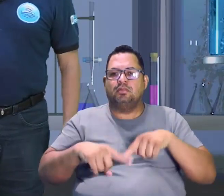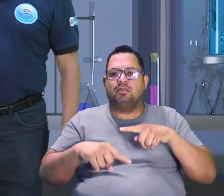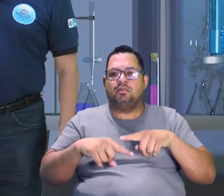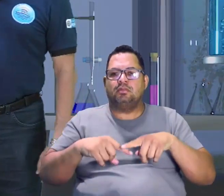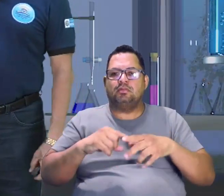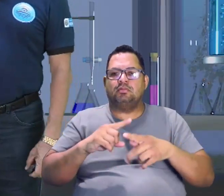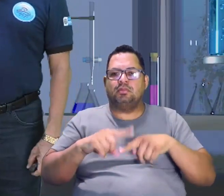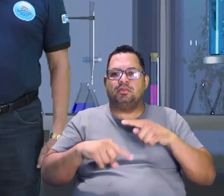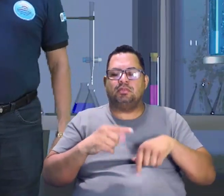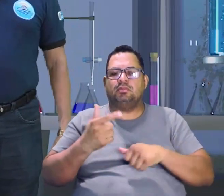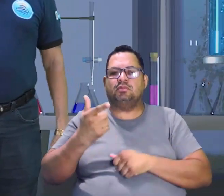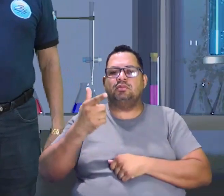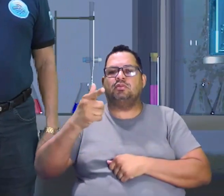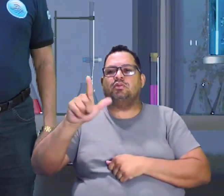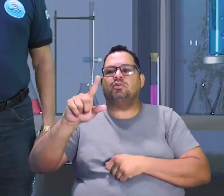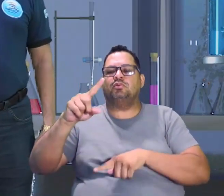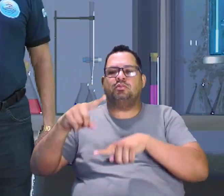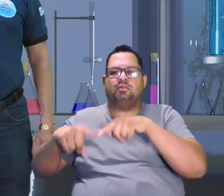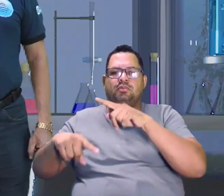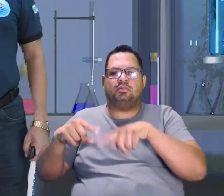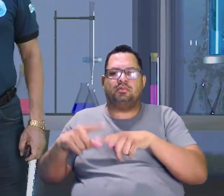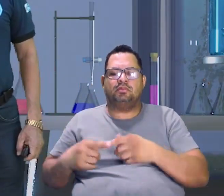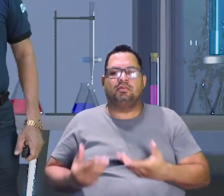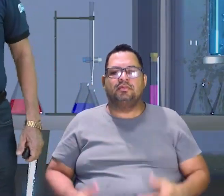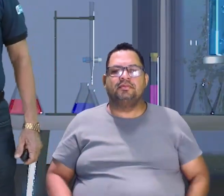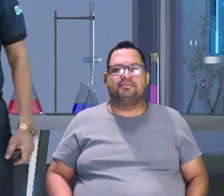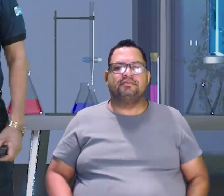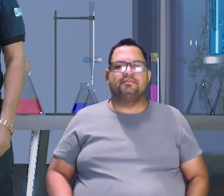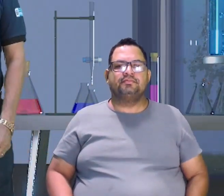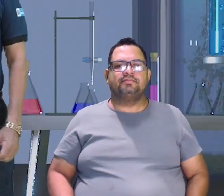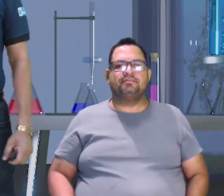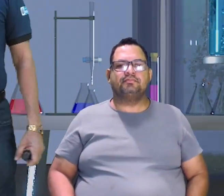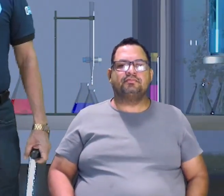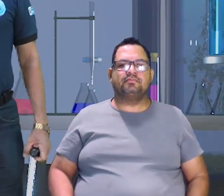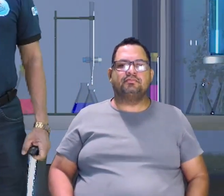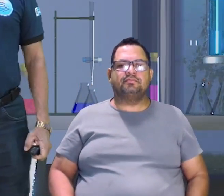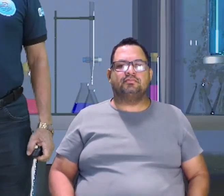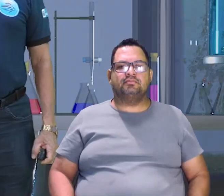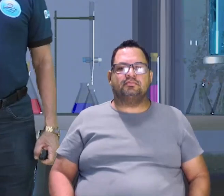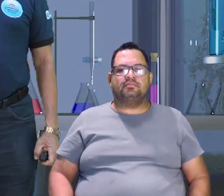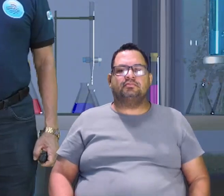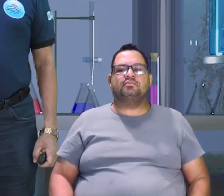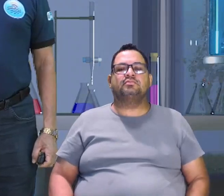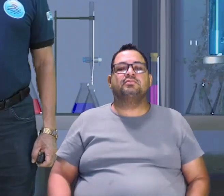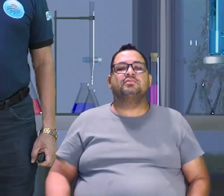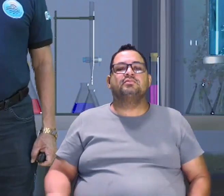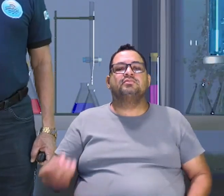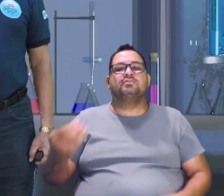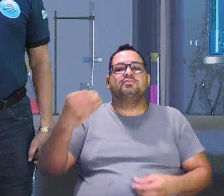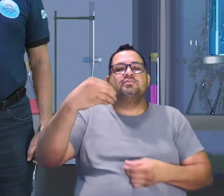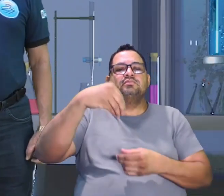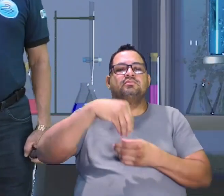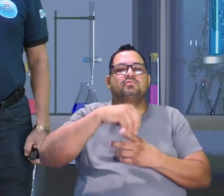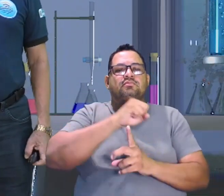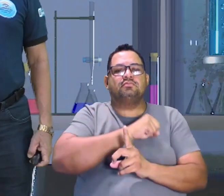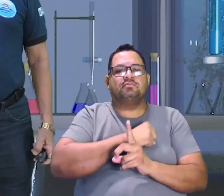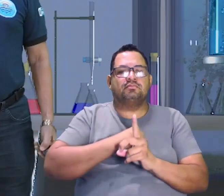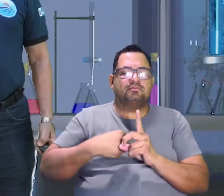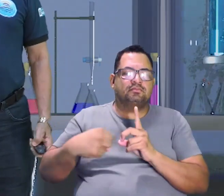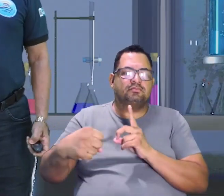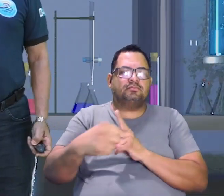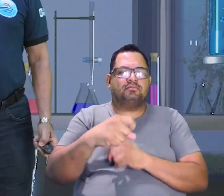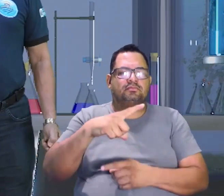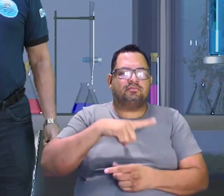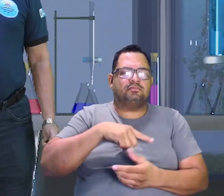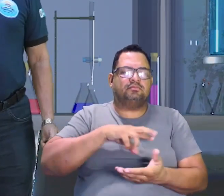de matéria, não é isso, Fran? Isso mesmo. E dentro da nossa sociedade nós temos uma diversa variedade de exemplos onde a química se